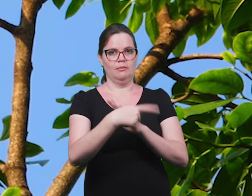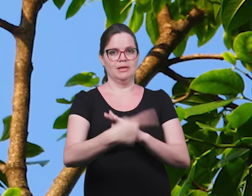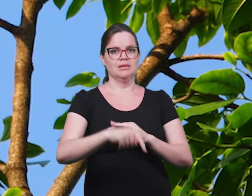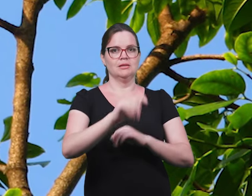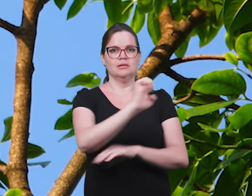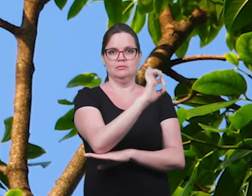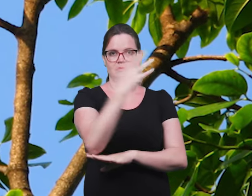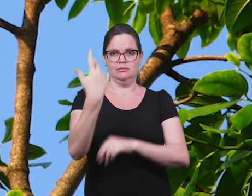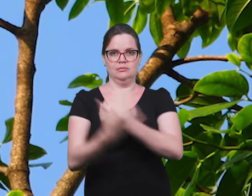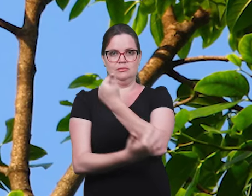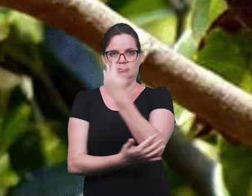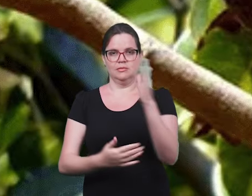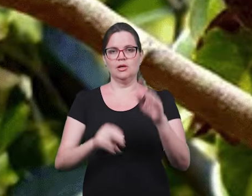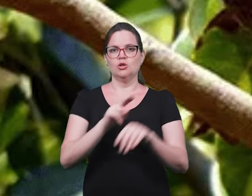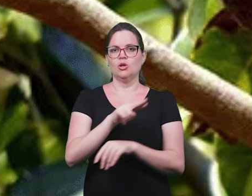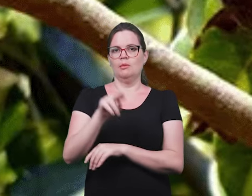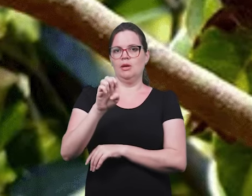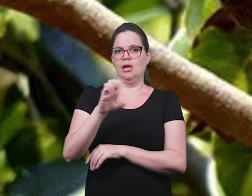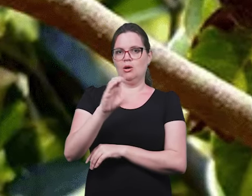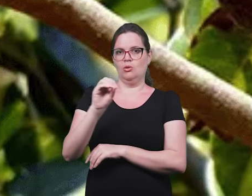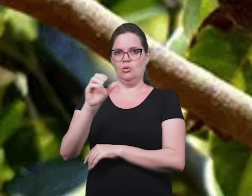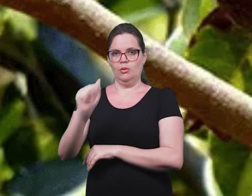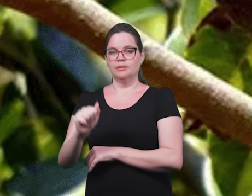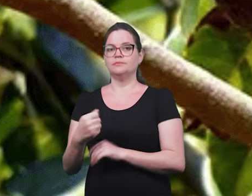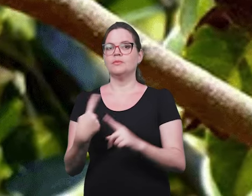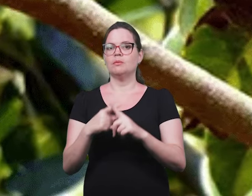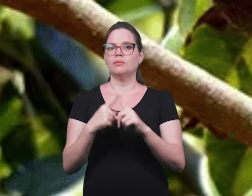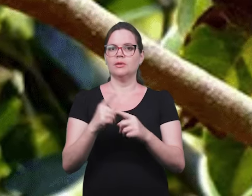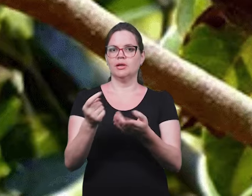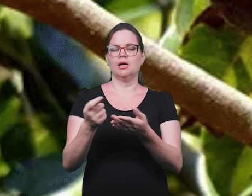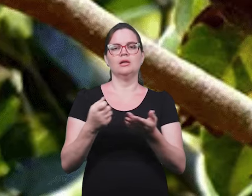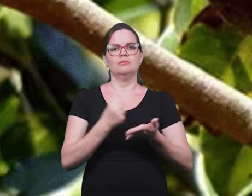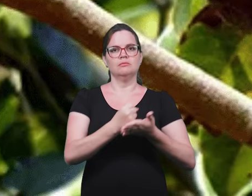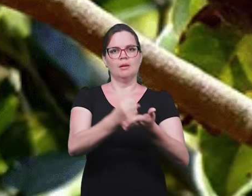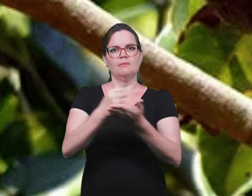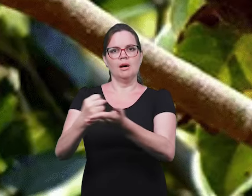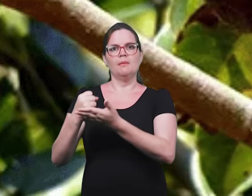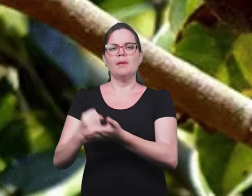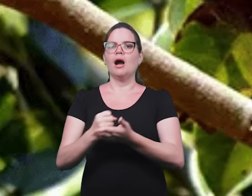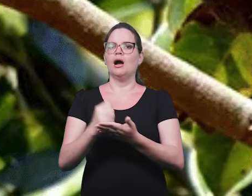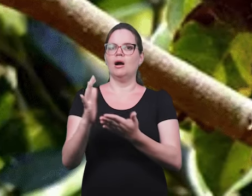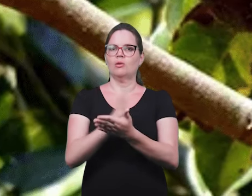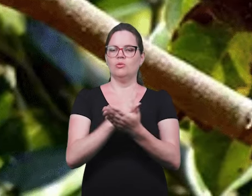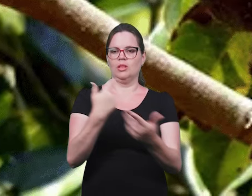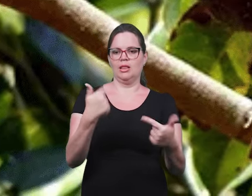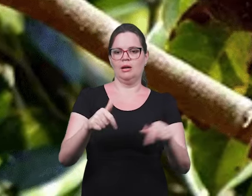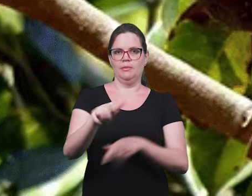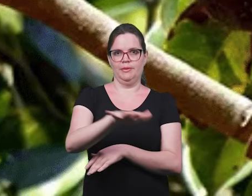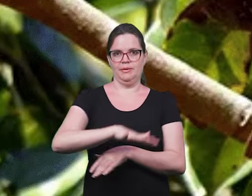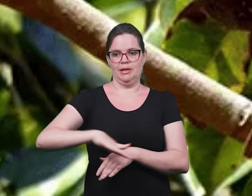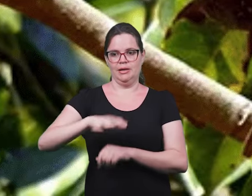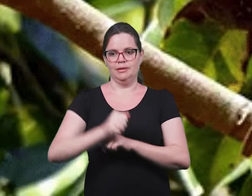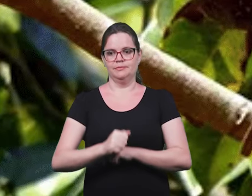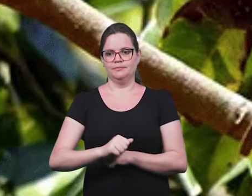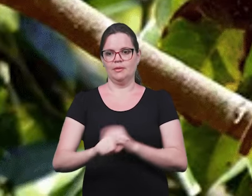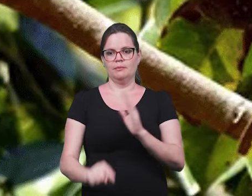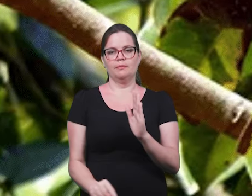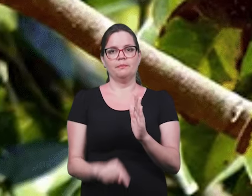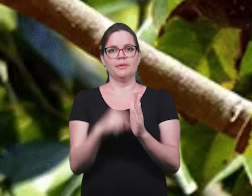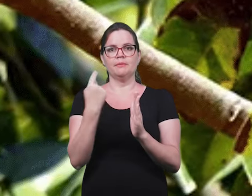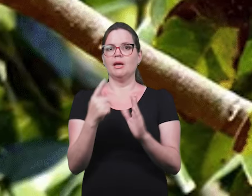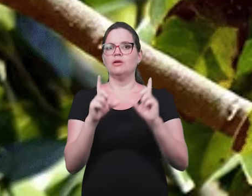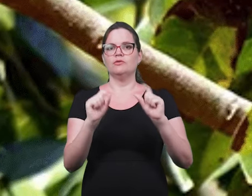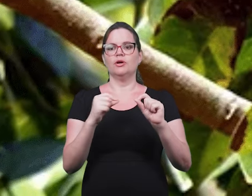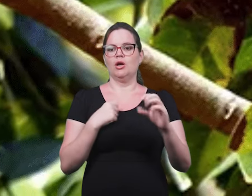ambientalista ECOA, que garantiu recursos para as atividades de campo. As primeiras ações foram